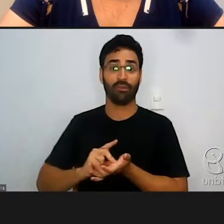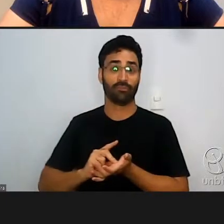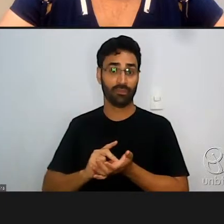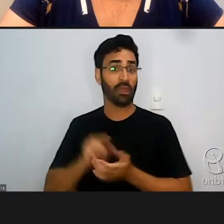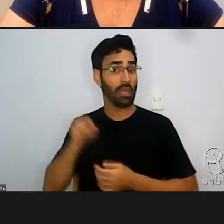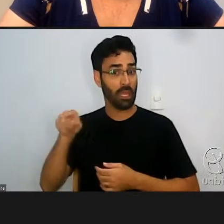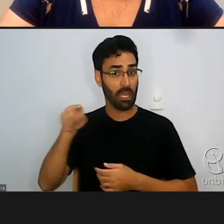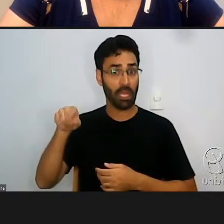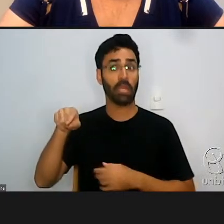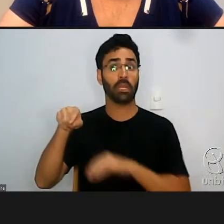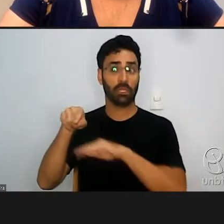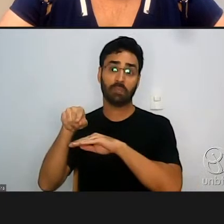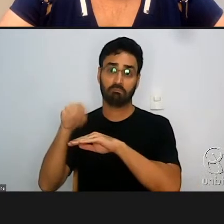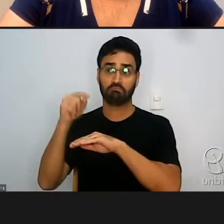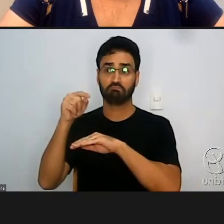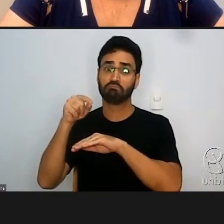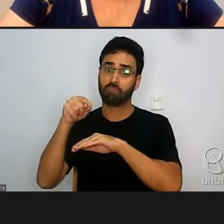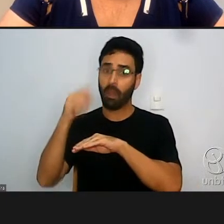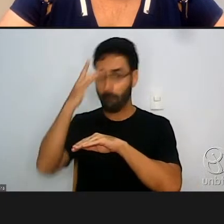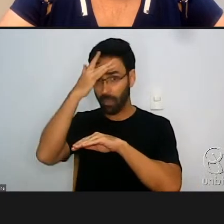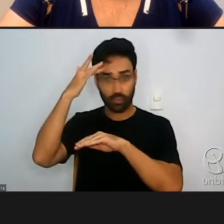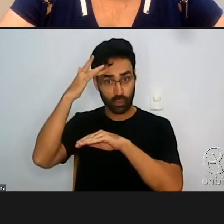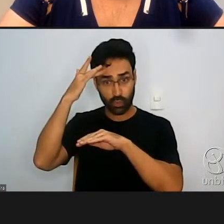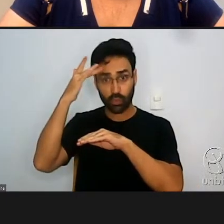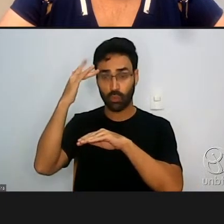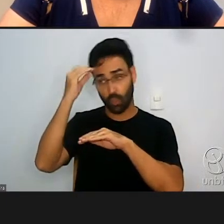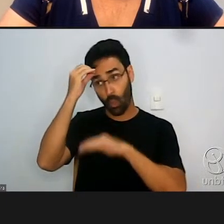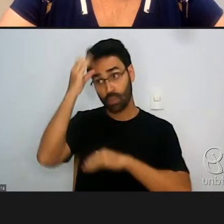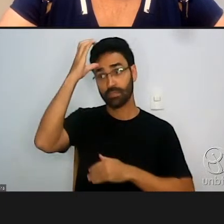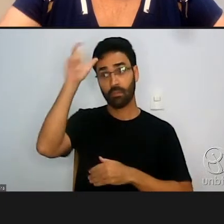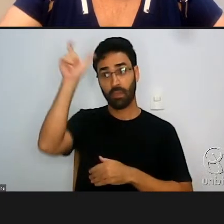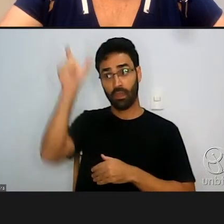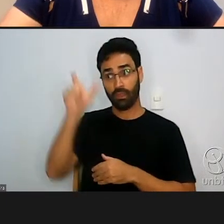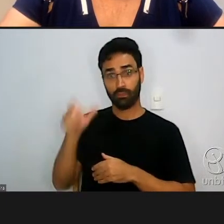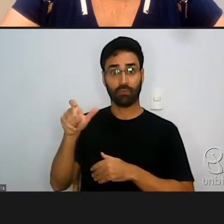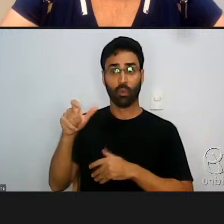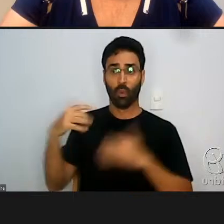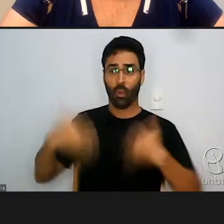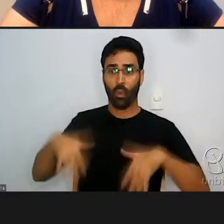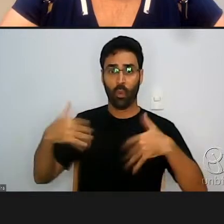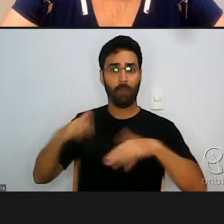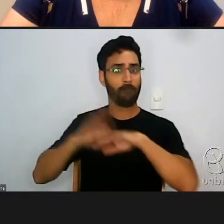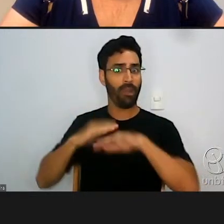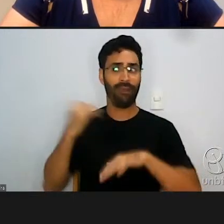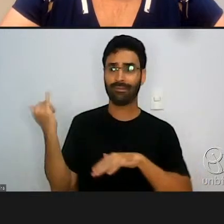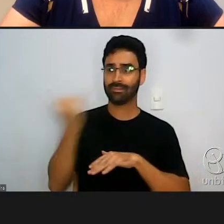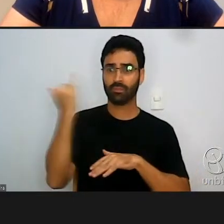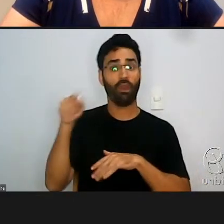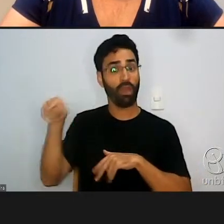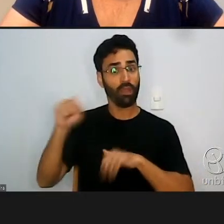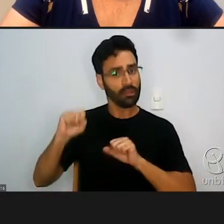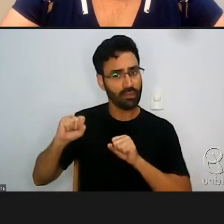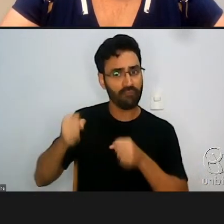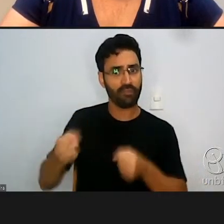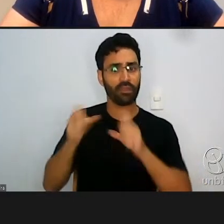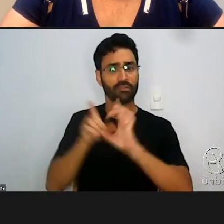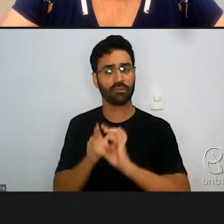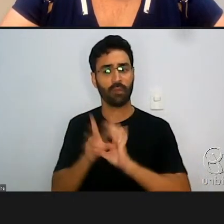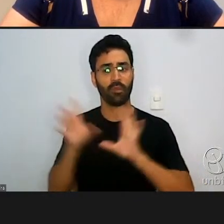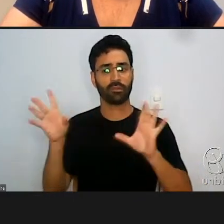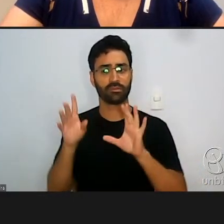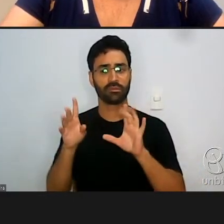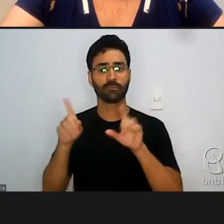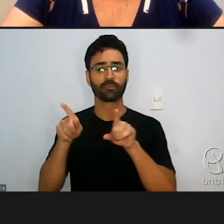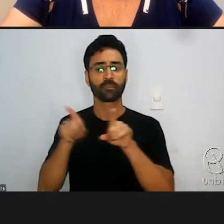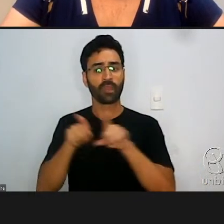mais importante também das últimas décadas, né? Aquele que defende a democracia e defende os